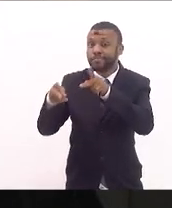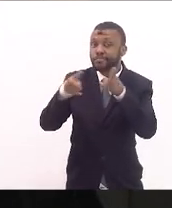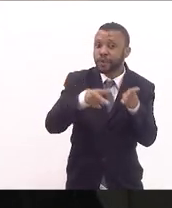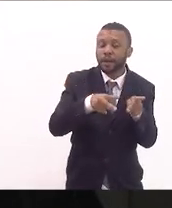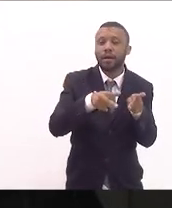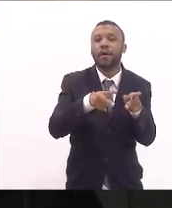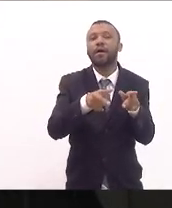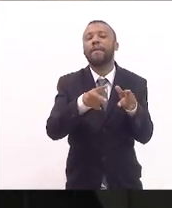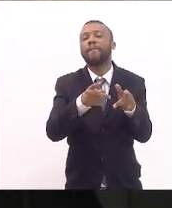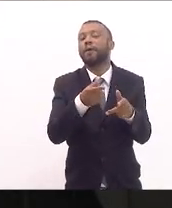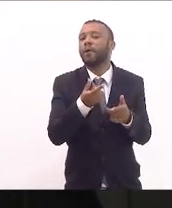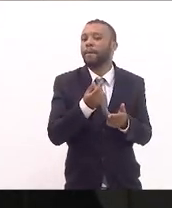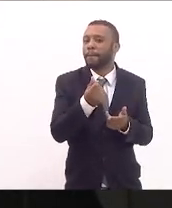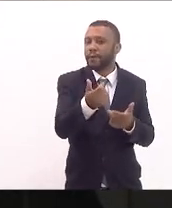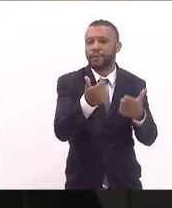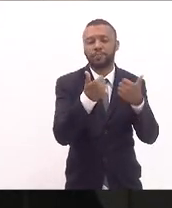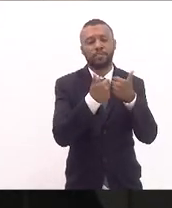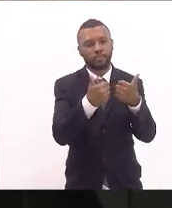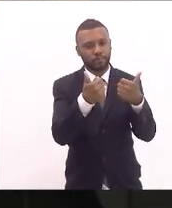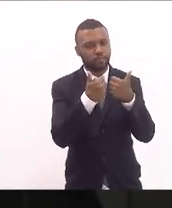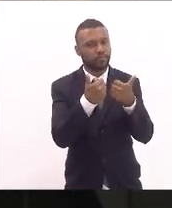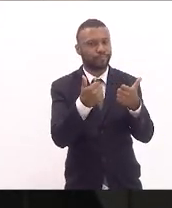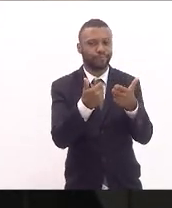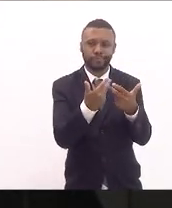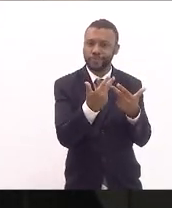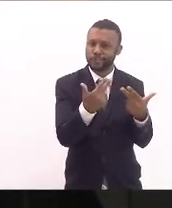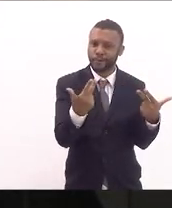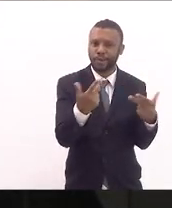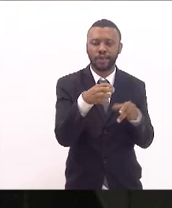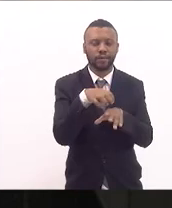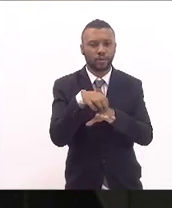todos os transportes e os transportes